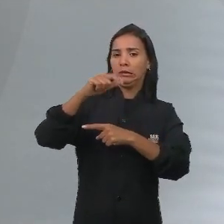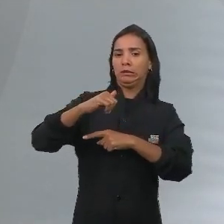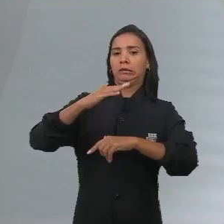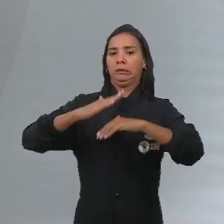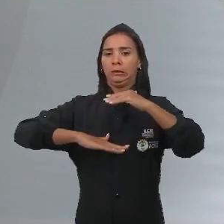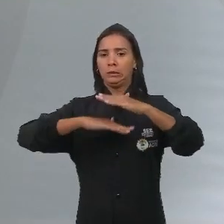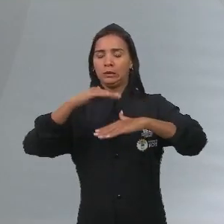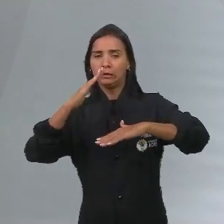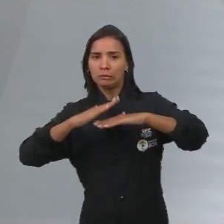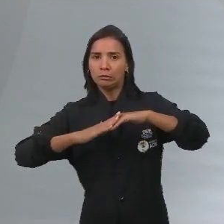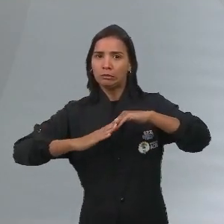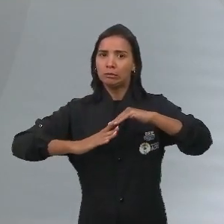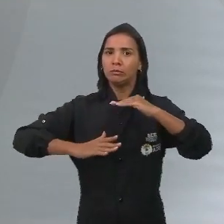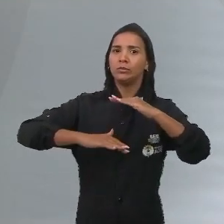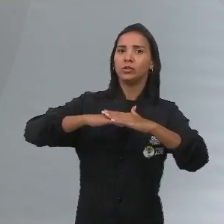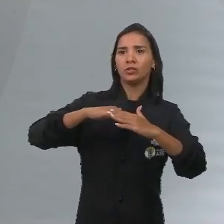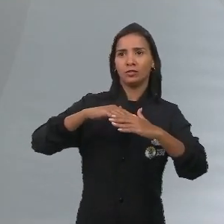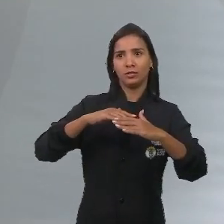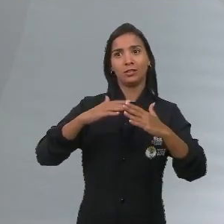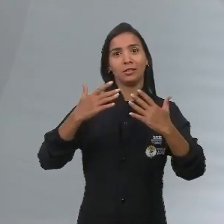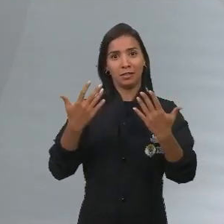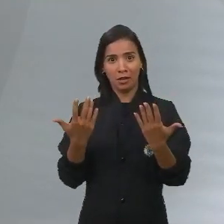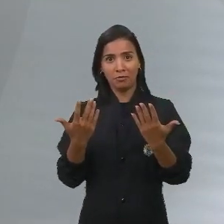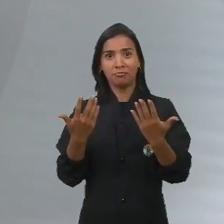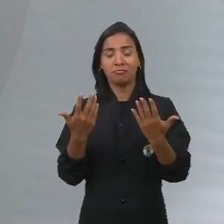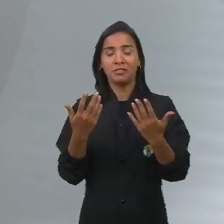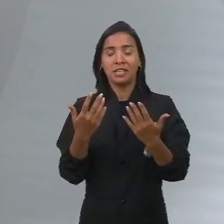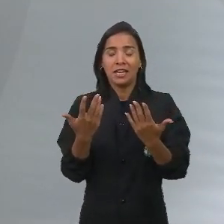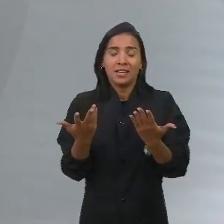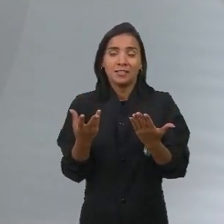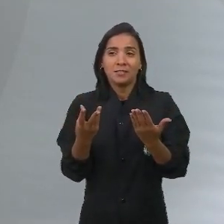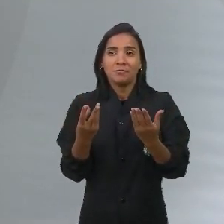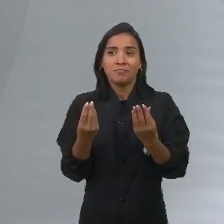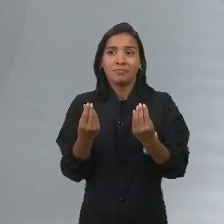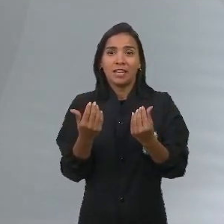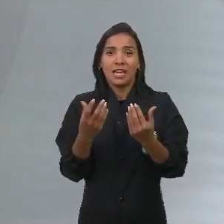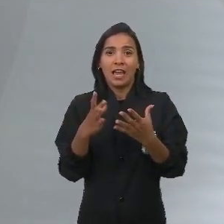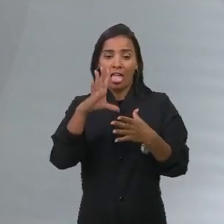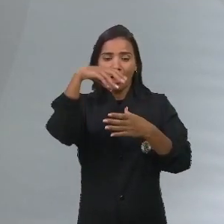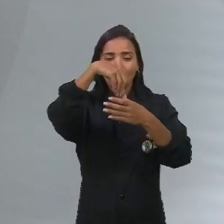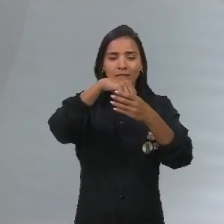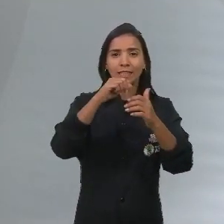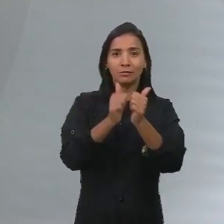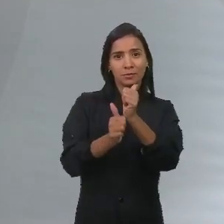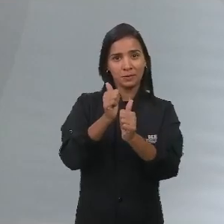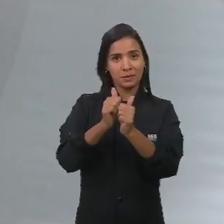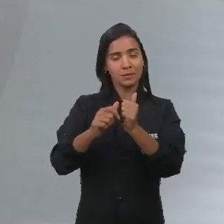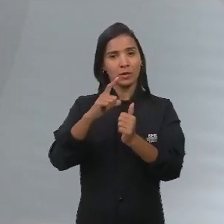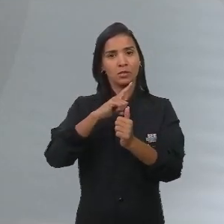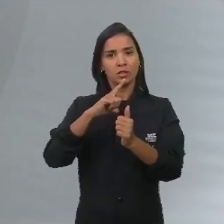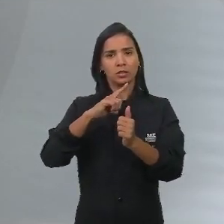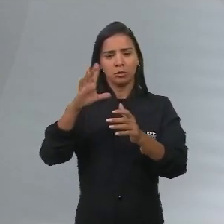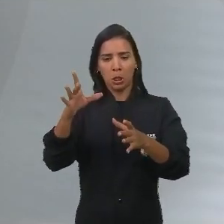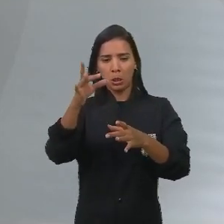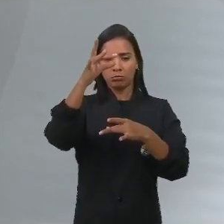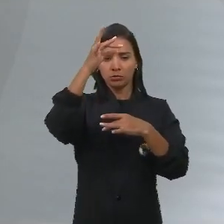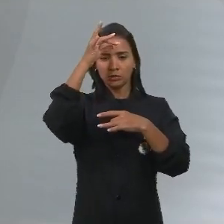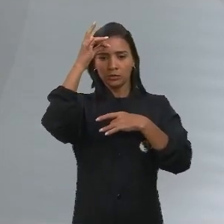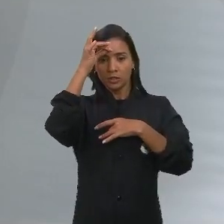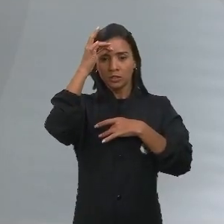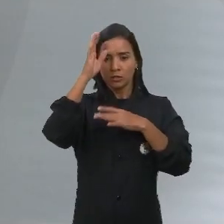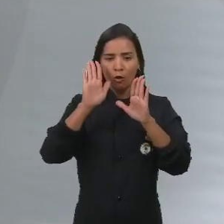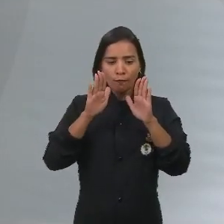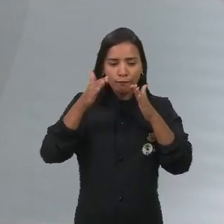um pouco não que não a gente não seja competitivo mas tem um um um cunho mais na ênfase na performance no